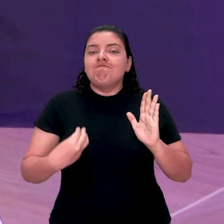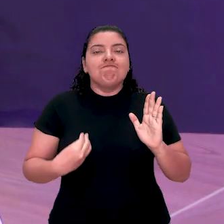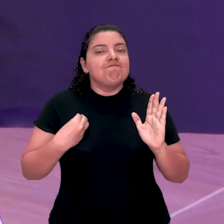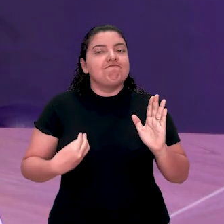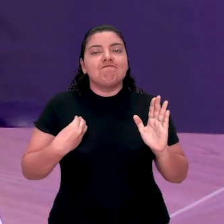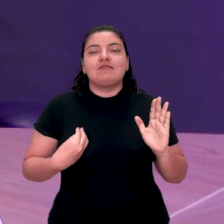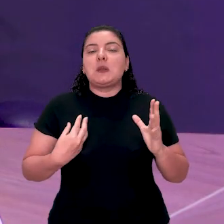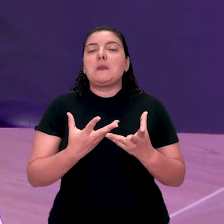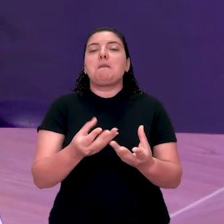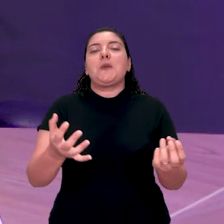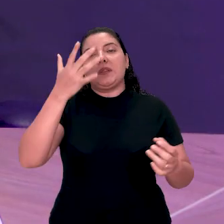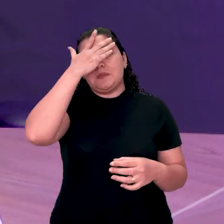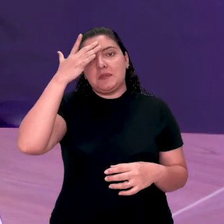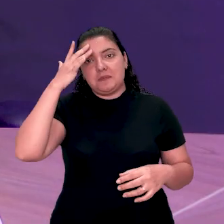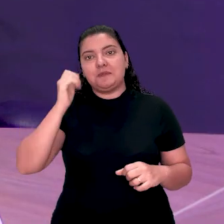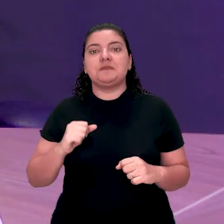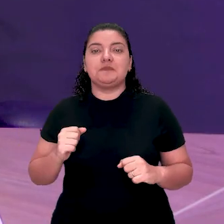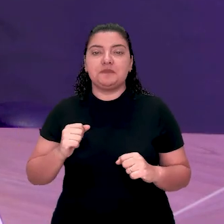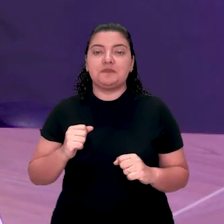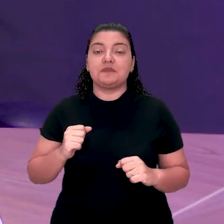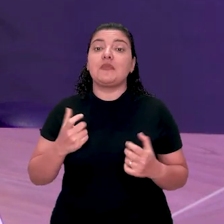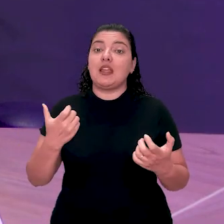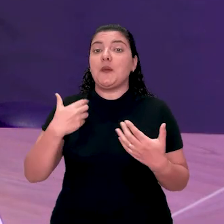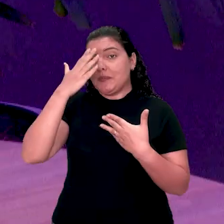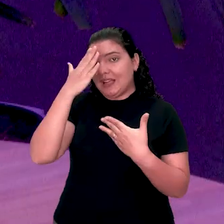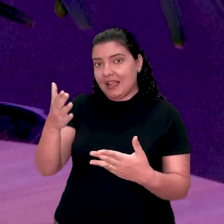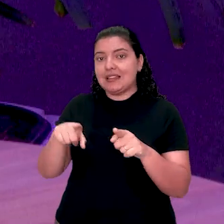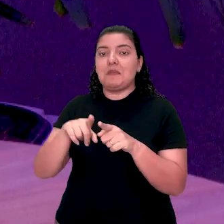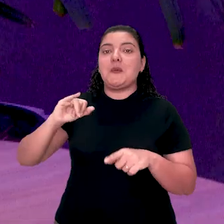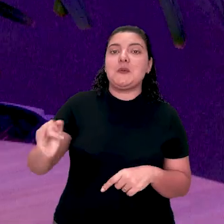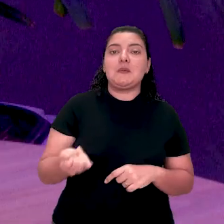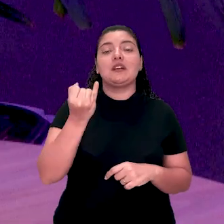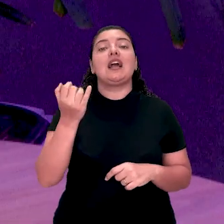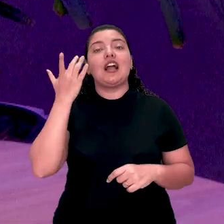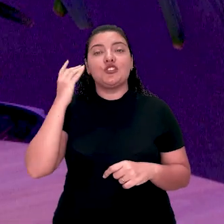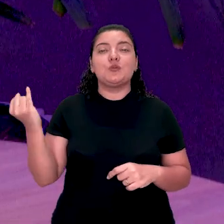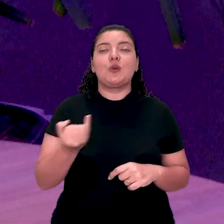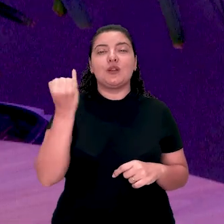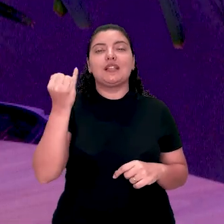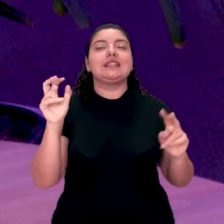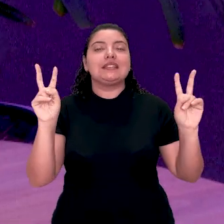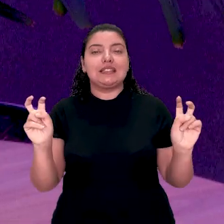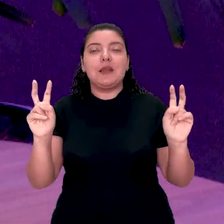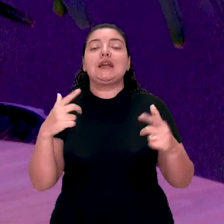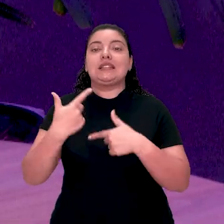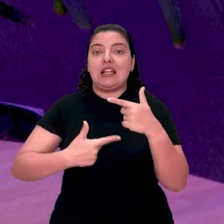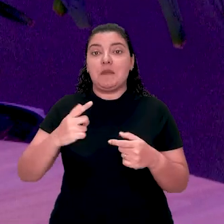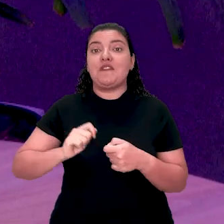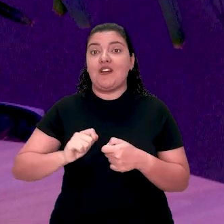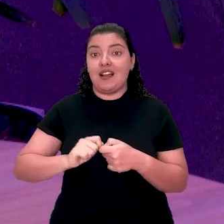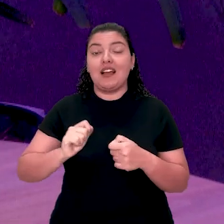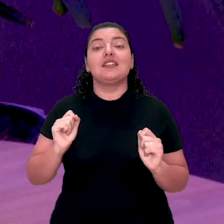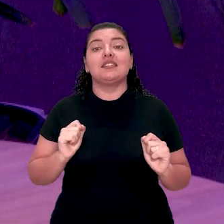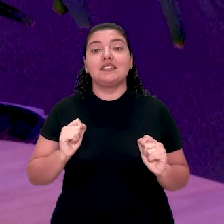muita gente, minha joia. E eu que te agradeço por essa oportunidade. Eu acho importante a gente falar um pouco do trabalho que a gente